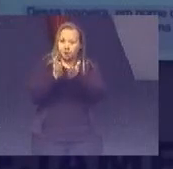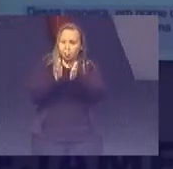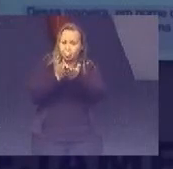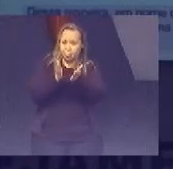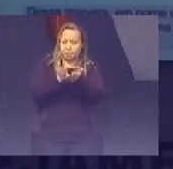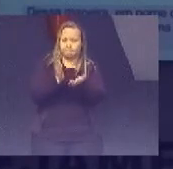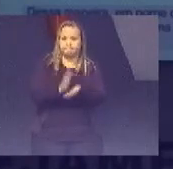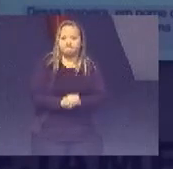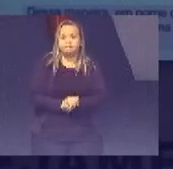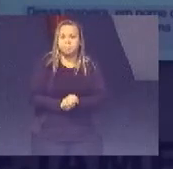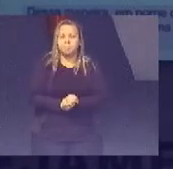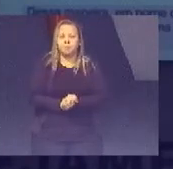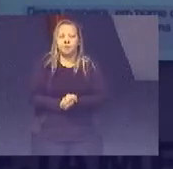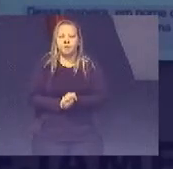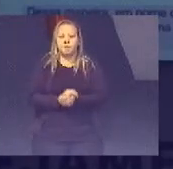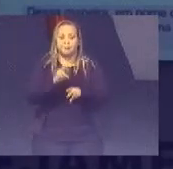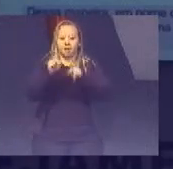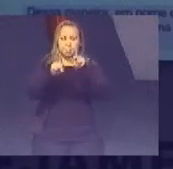Aí